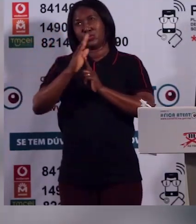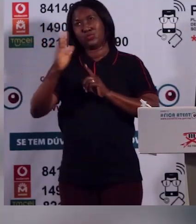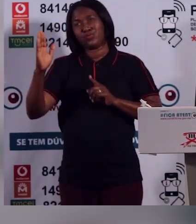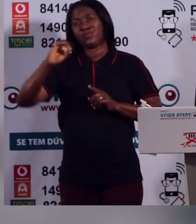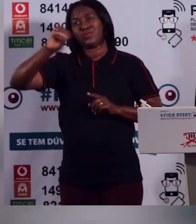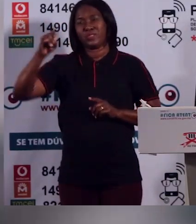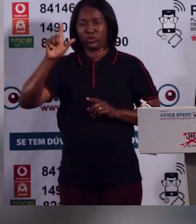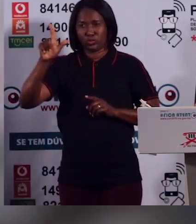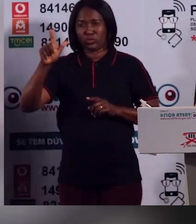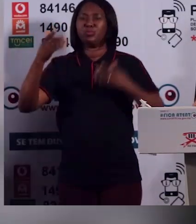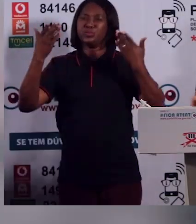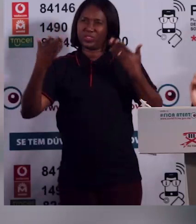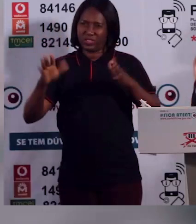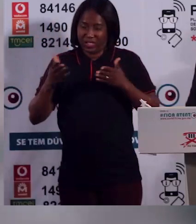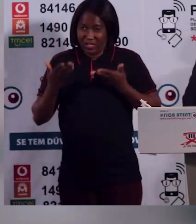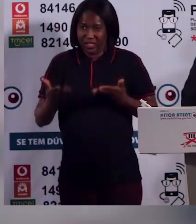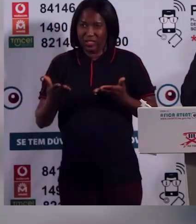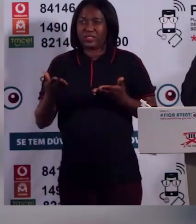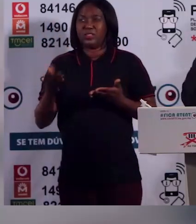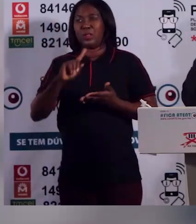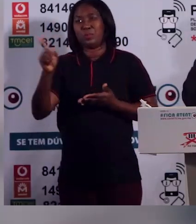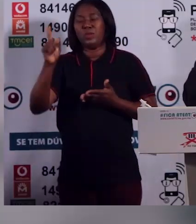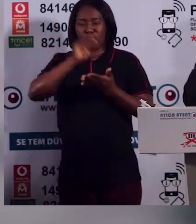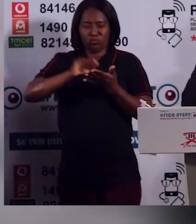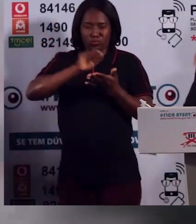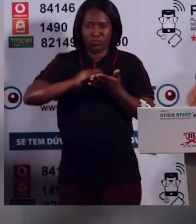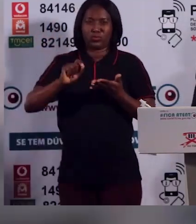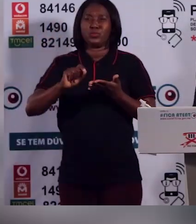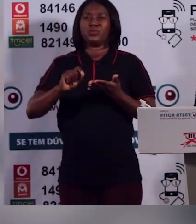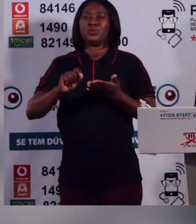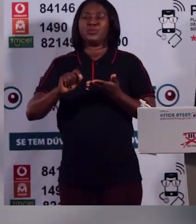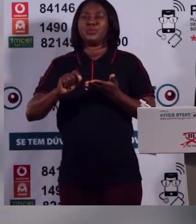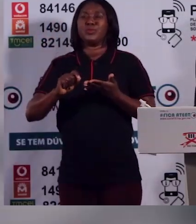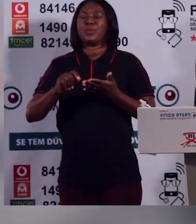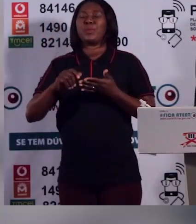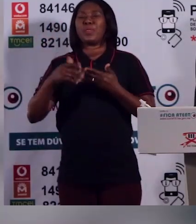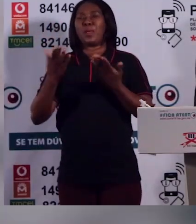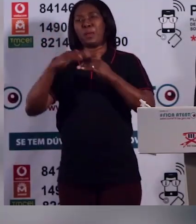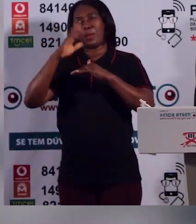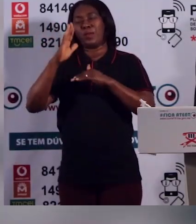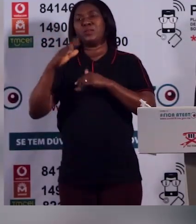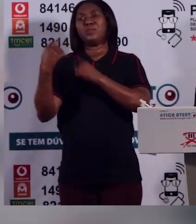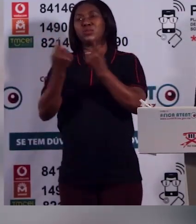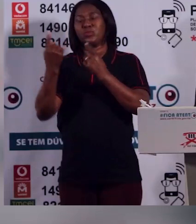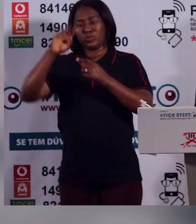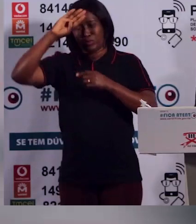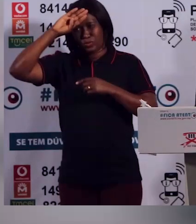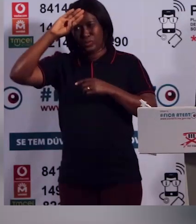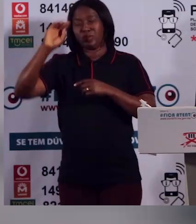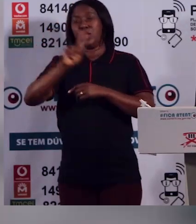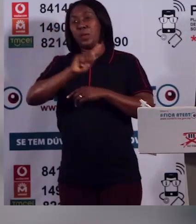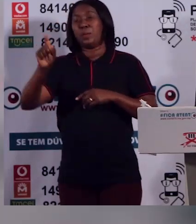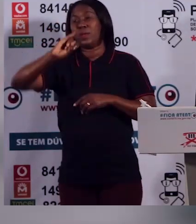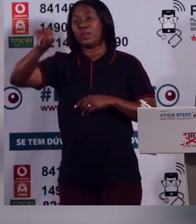já registramos 618 casos positivos. No mês de junho, portanto, durante todo o mês de julho, nós